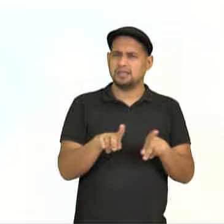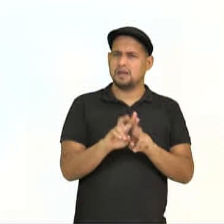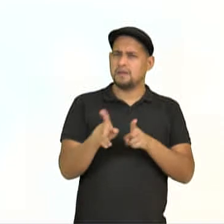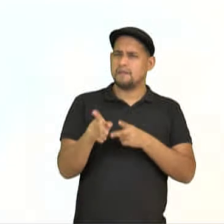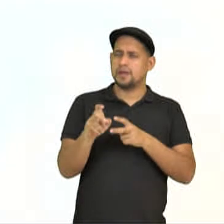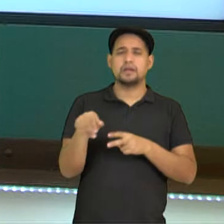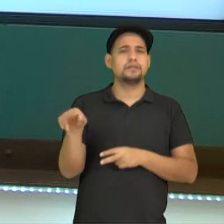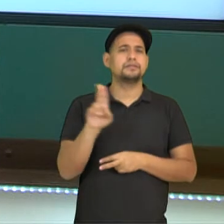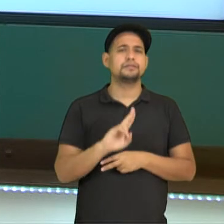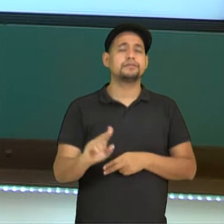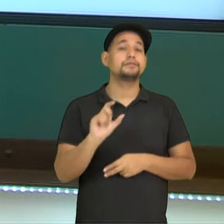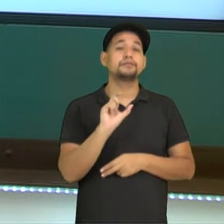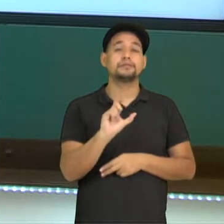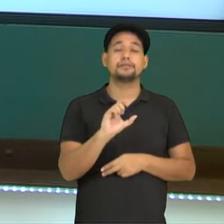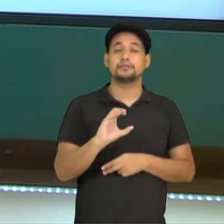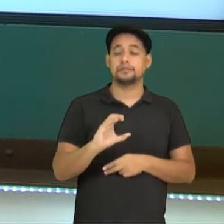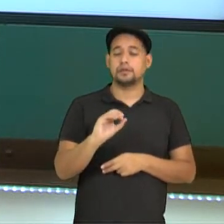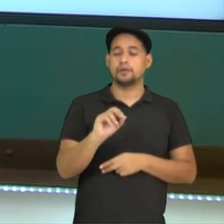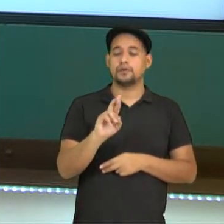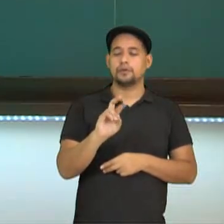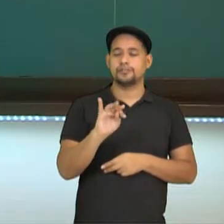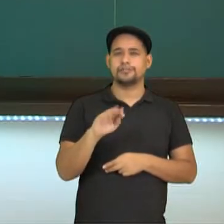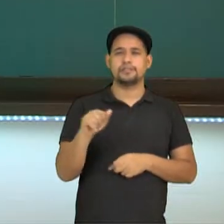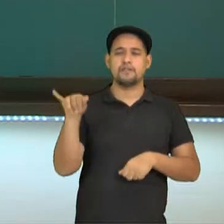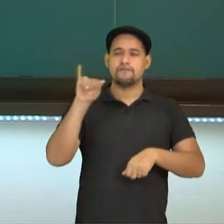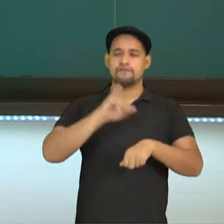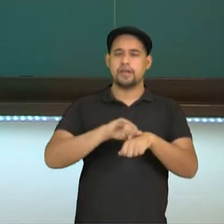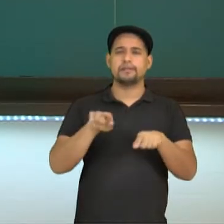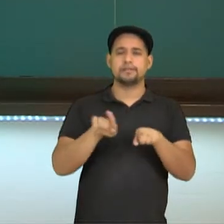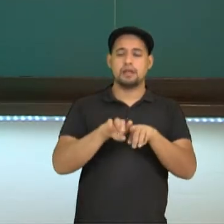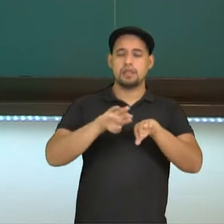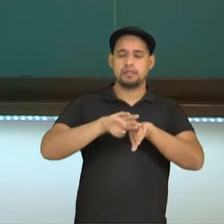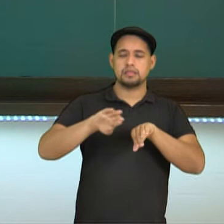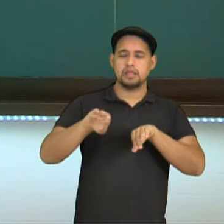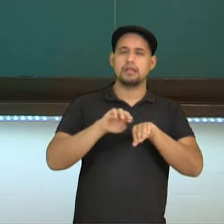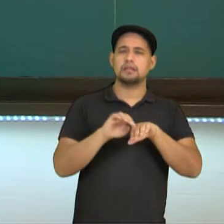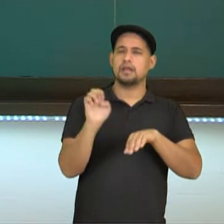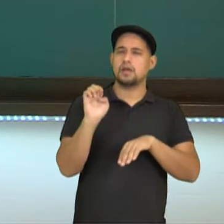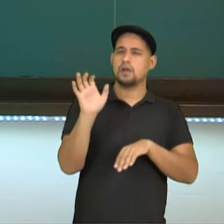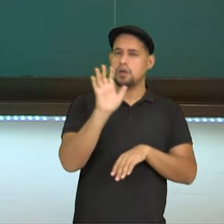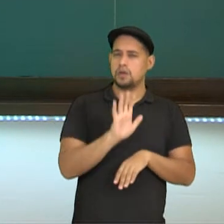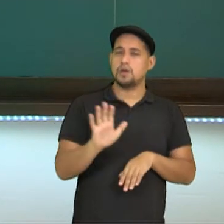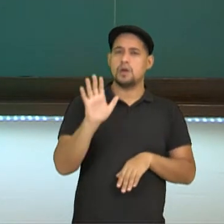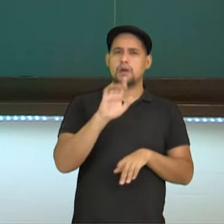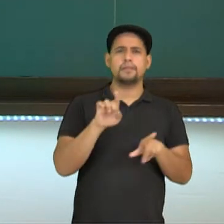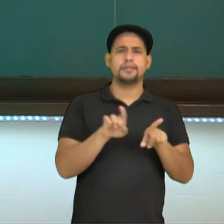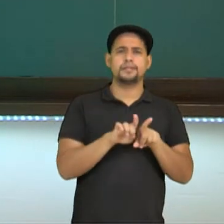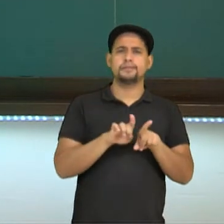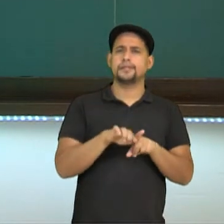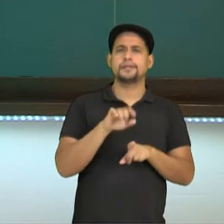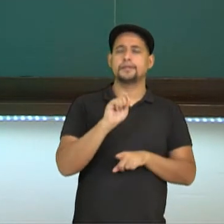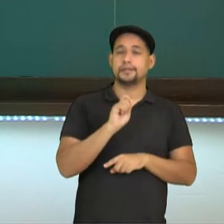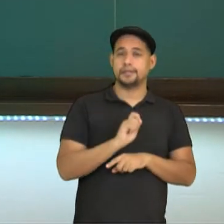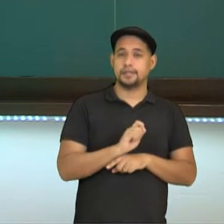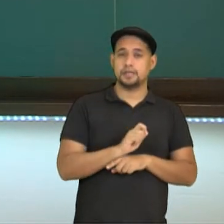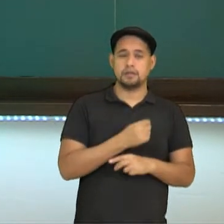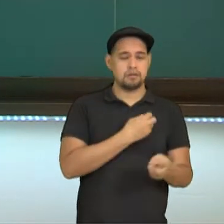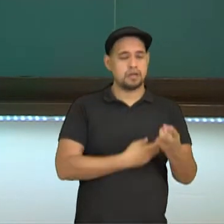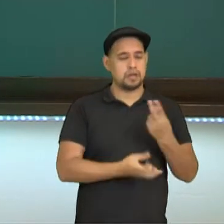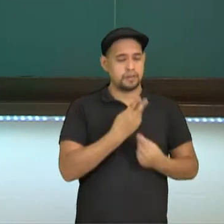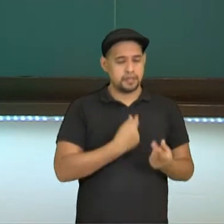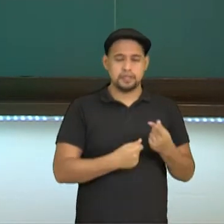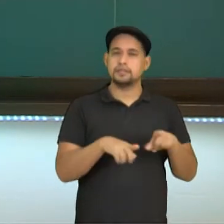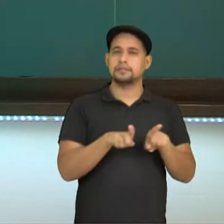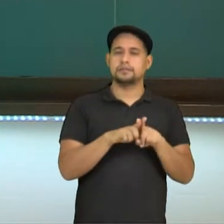que ele usa a expressão cortina de ferro, uma divisão na Europa aí entre os lados capitalistas